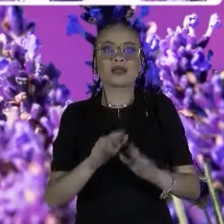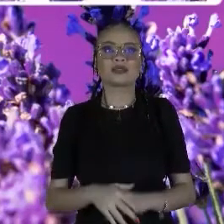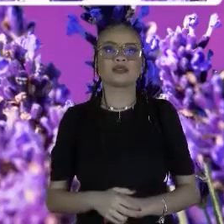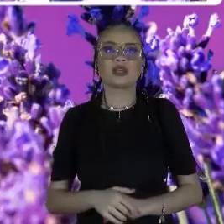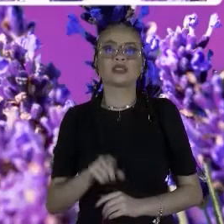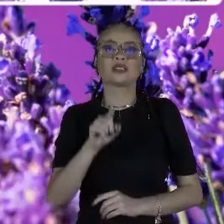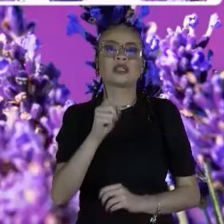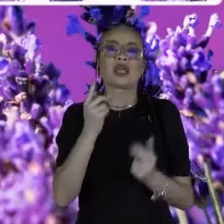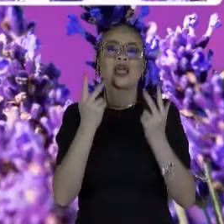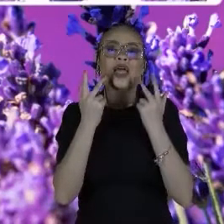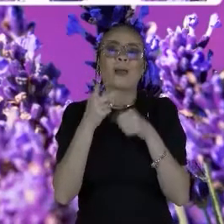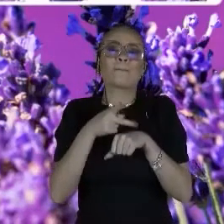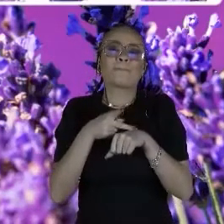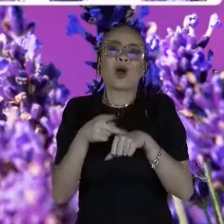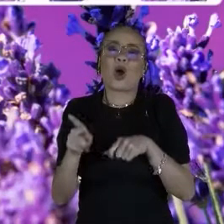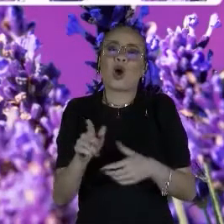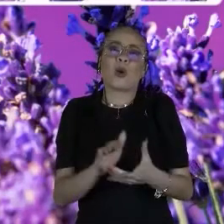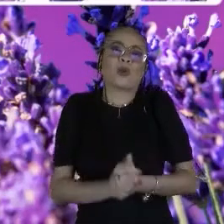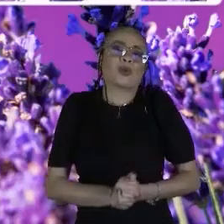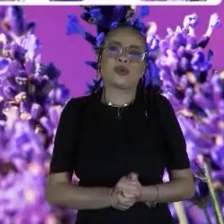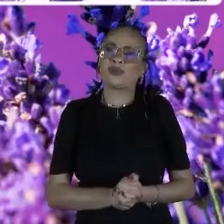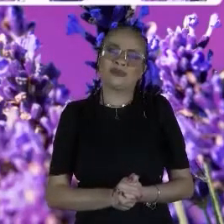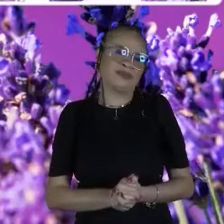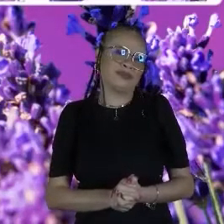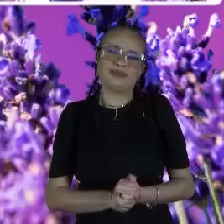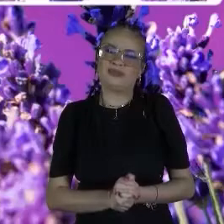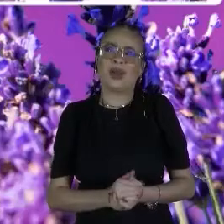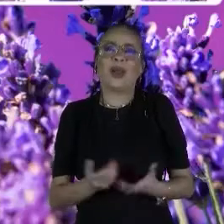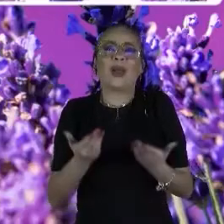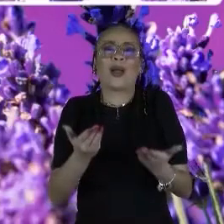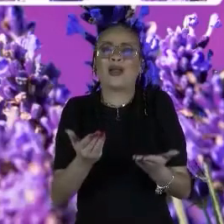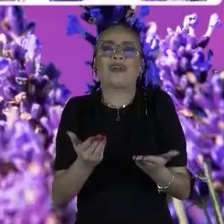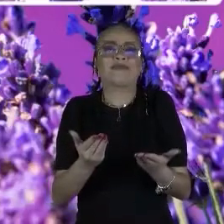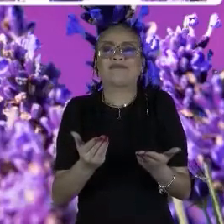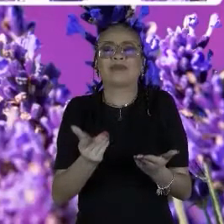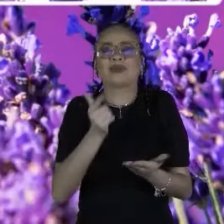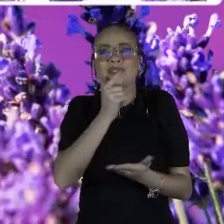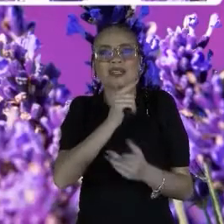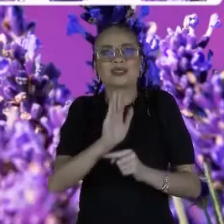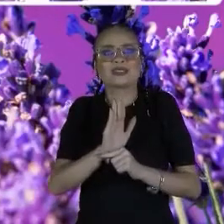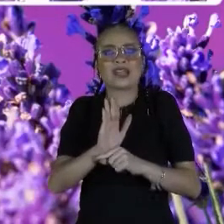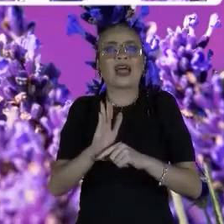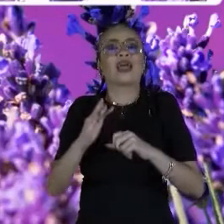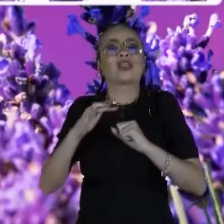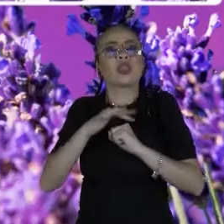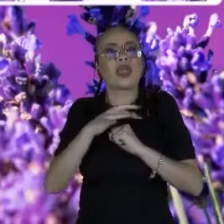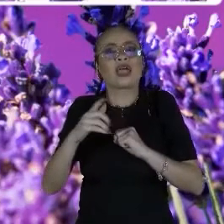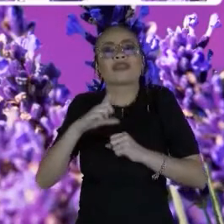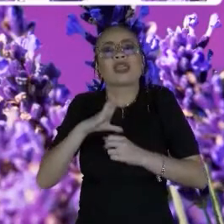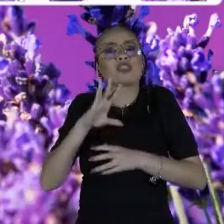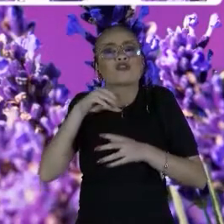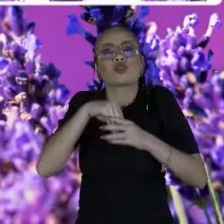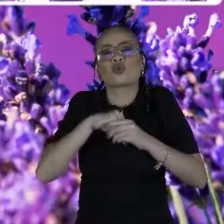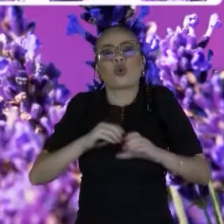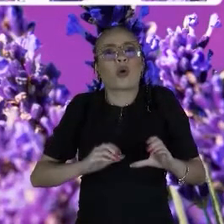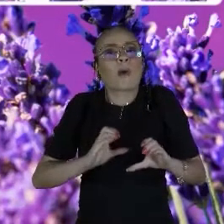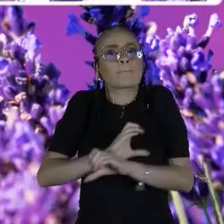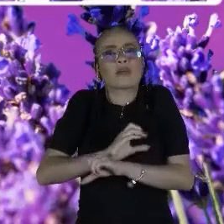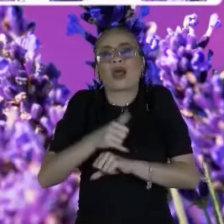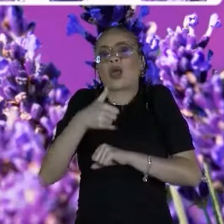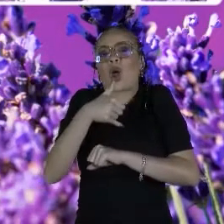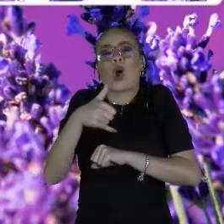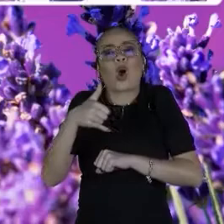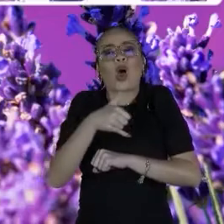farmácia natural esse kit aqui que a terra Já preparou para você onde tem aí todos os olhos que eu